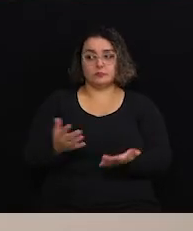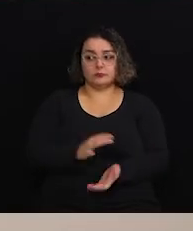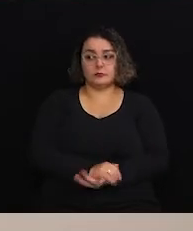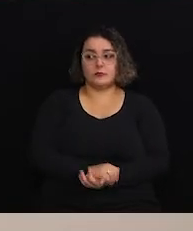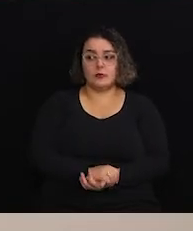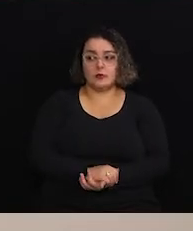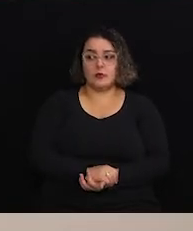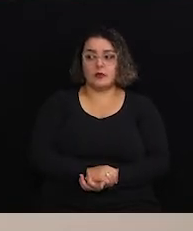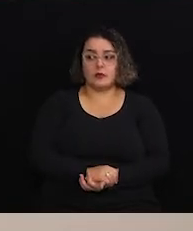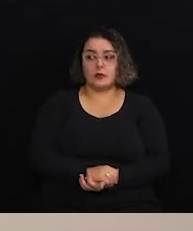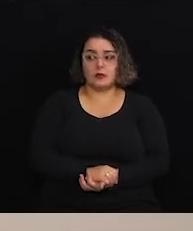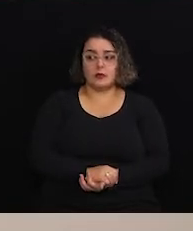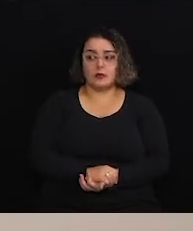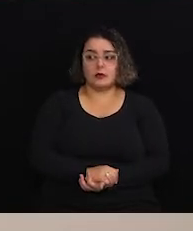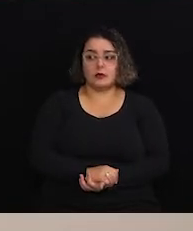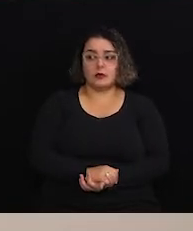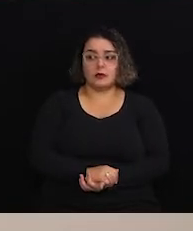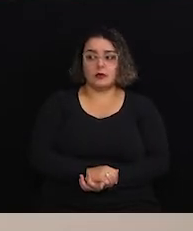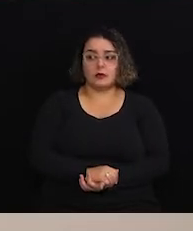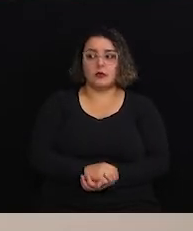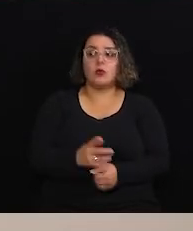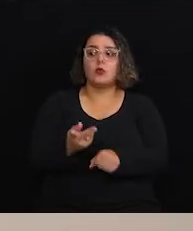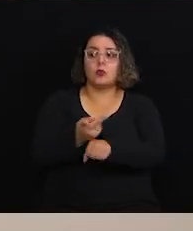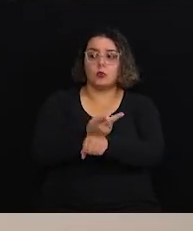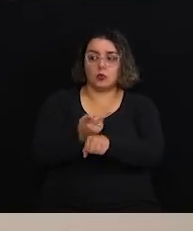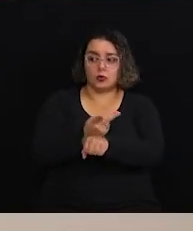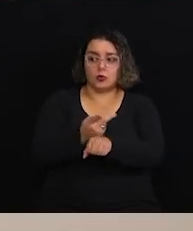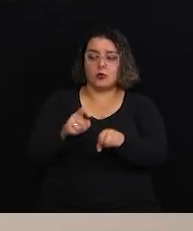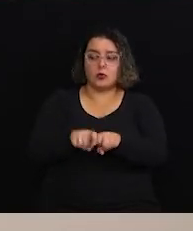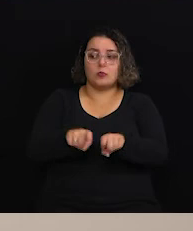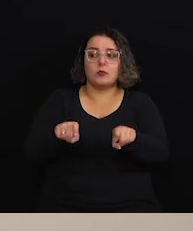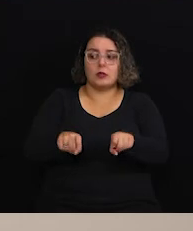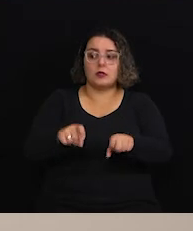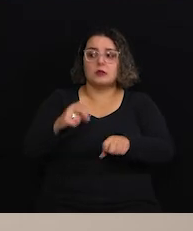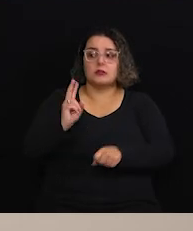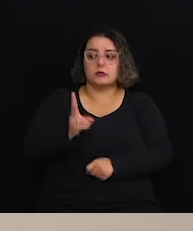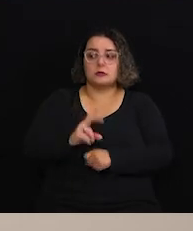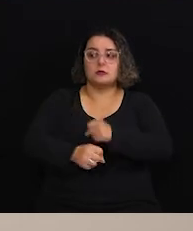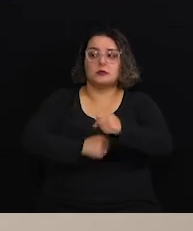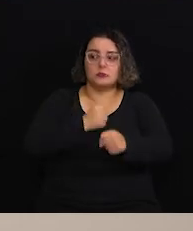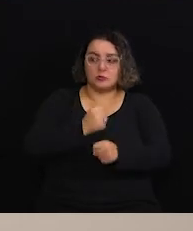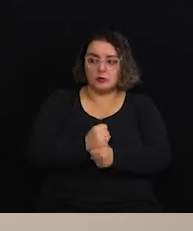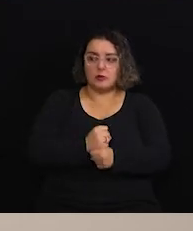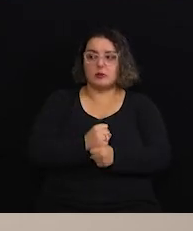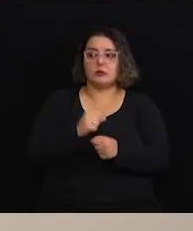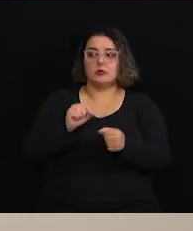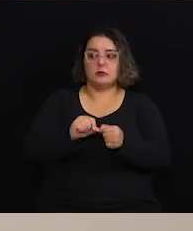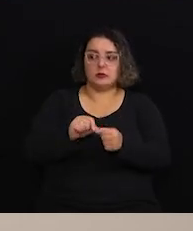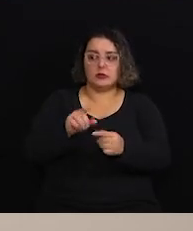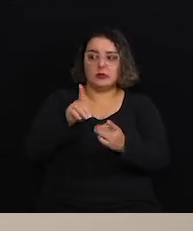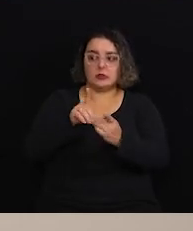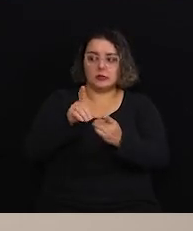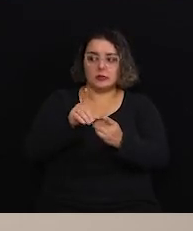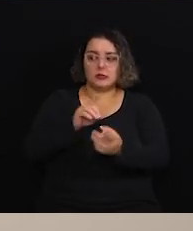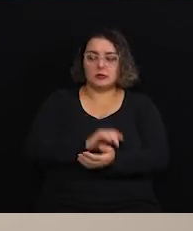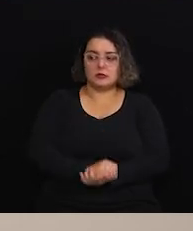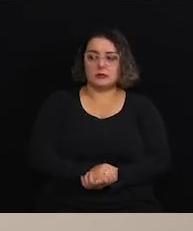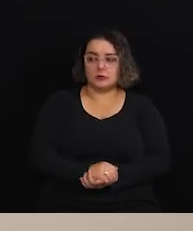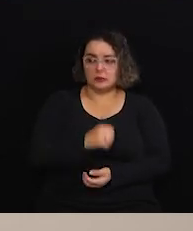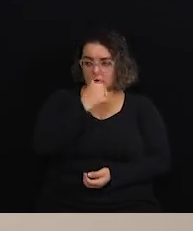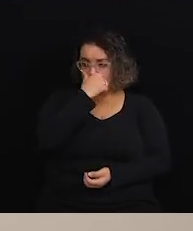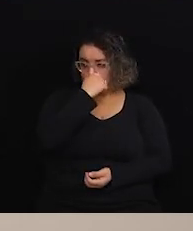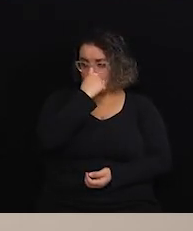Olha, que elas, assim, né, que elas procurem um ginecologista anualmente, né, façam essas consultas, né, e